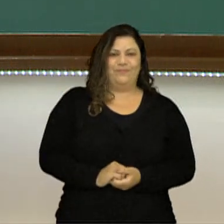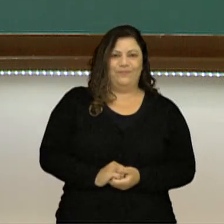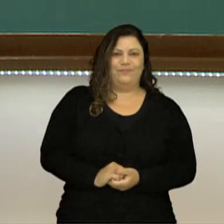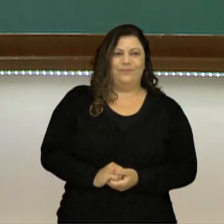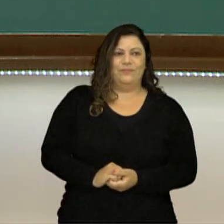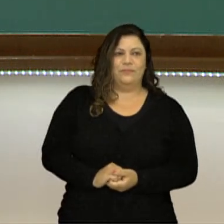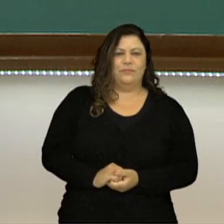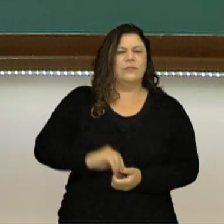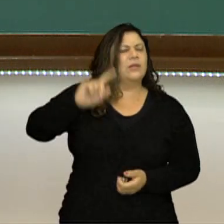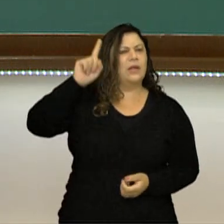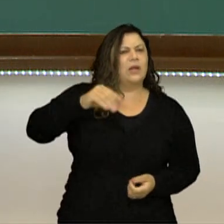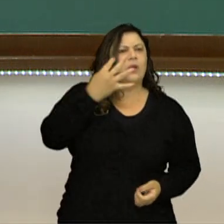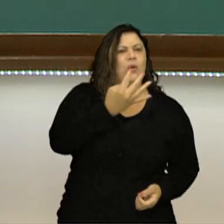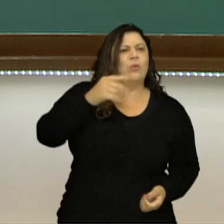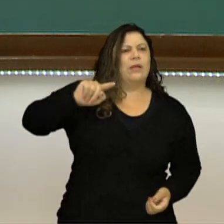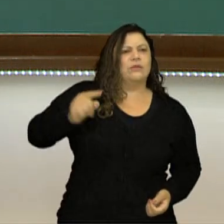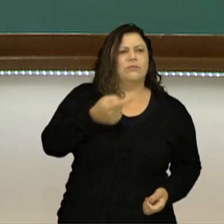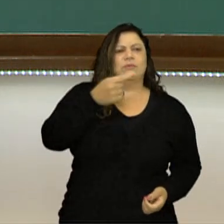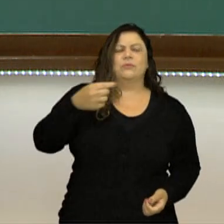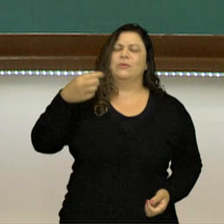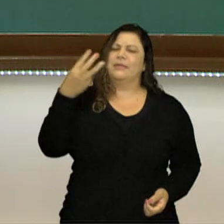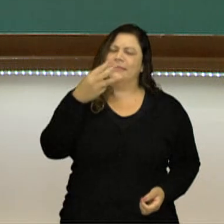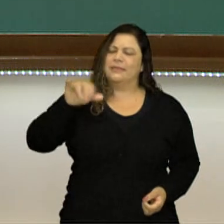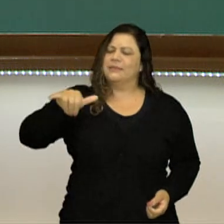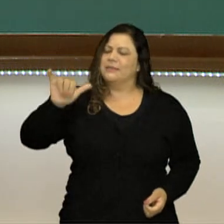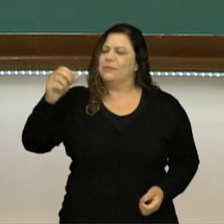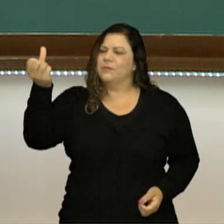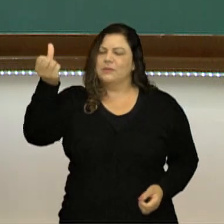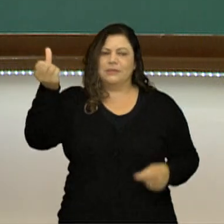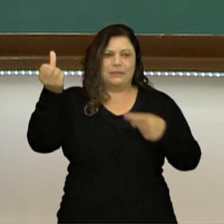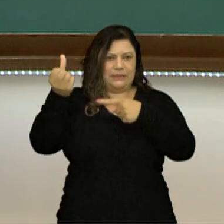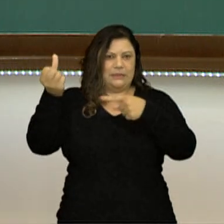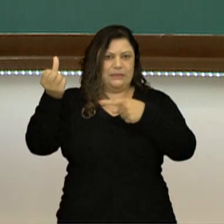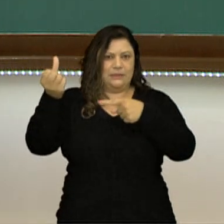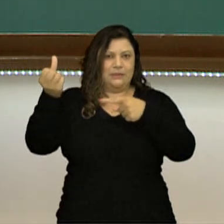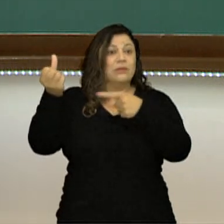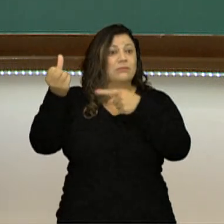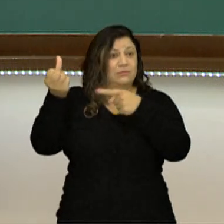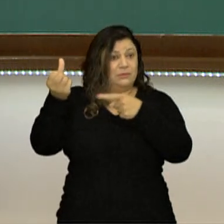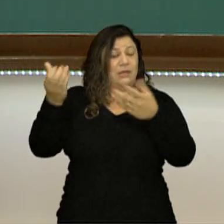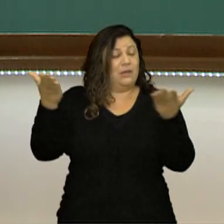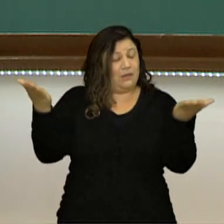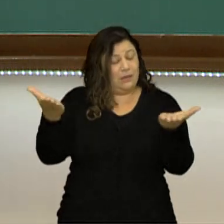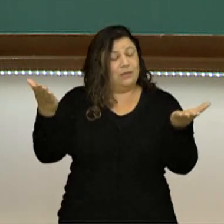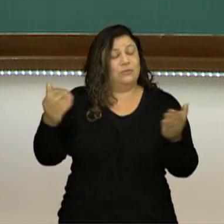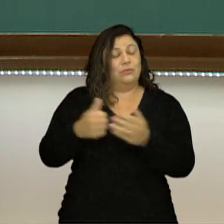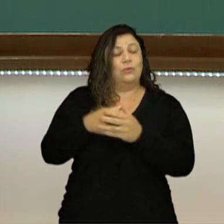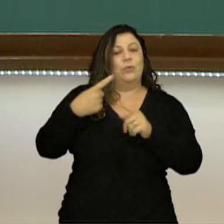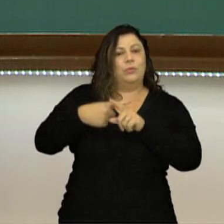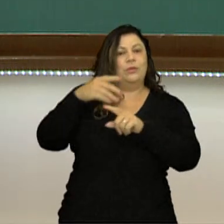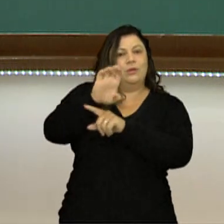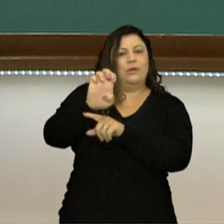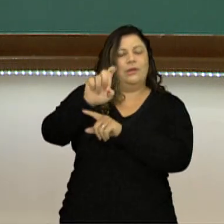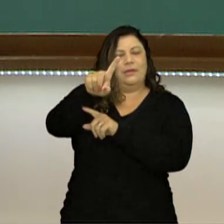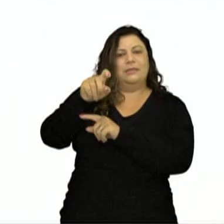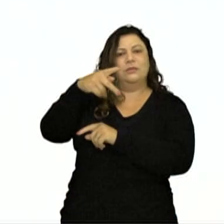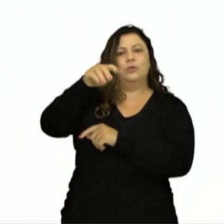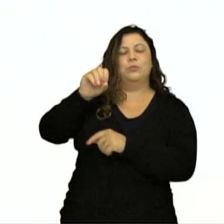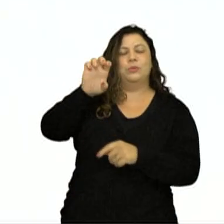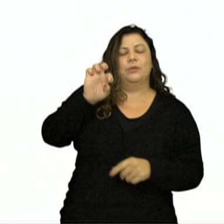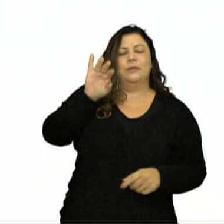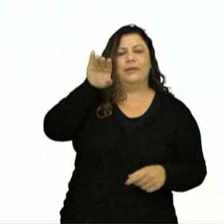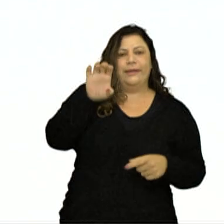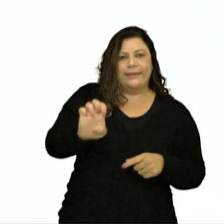E o monômio 4,3y na sexta, ele é do sexto grau. Por quê? Porque o expoente do x é 6. Então é sexto